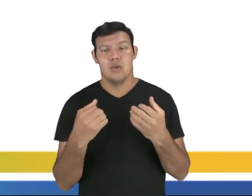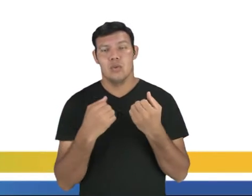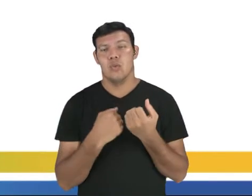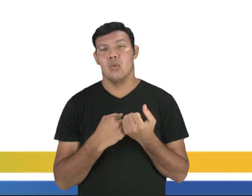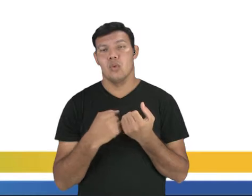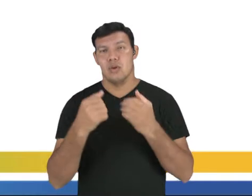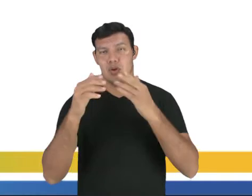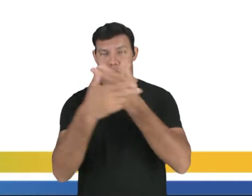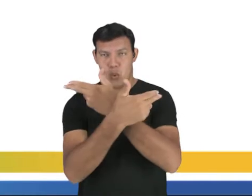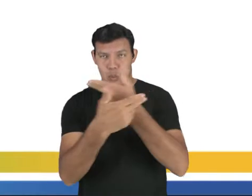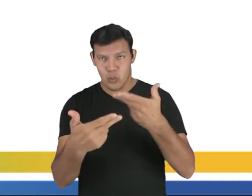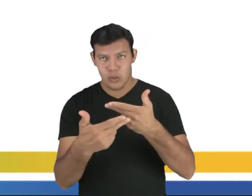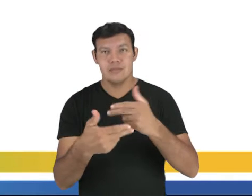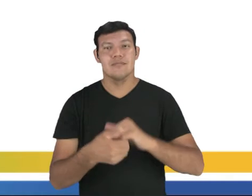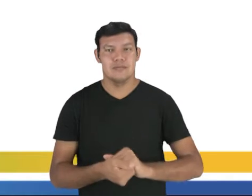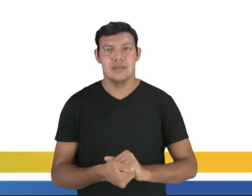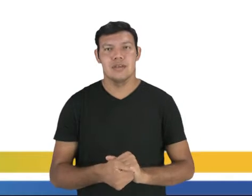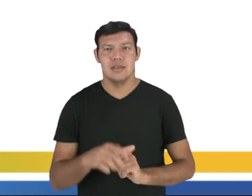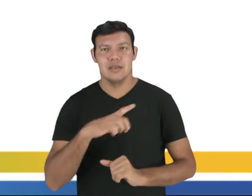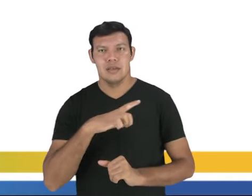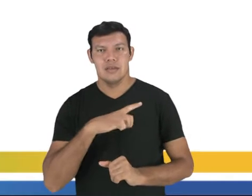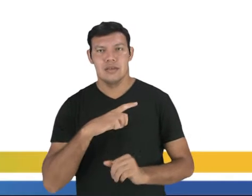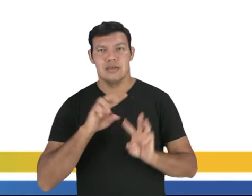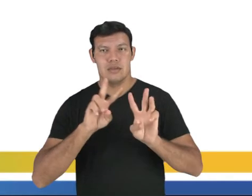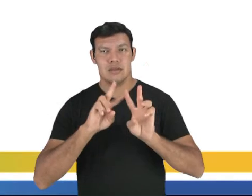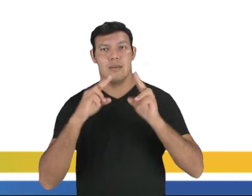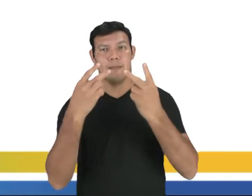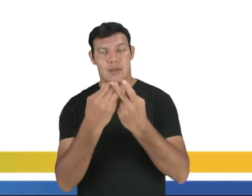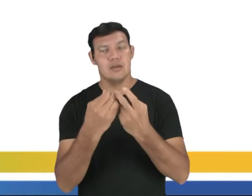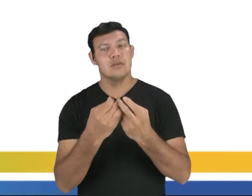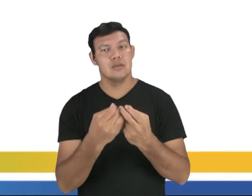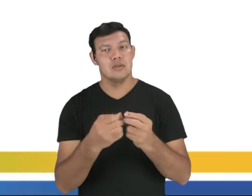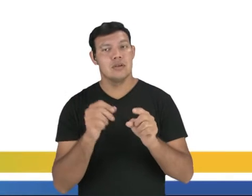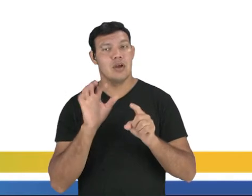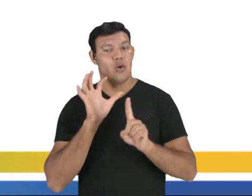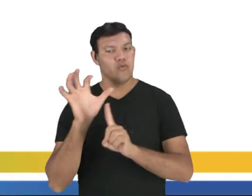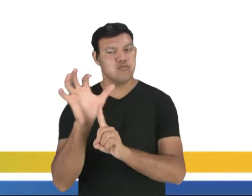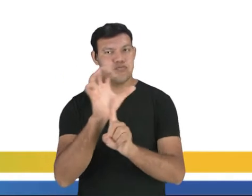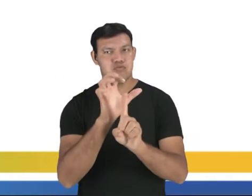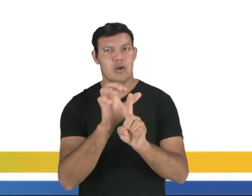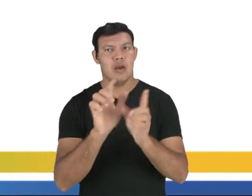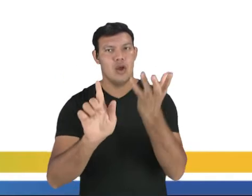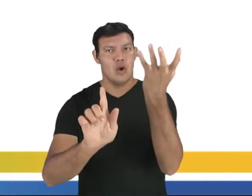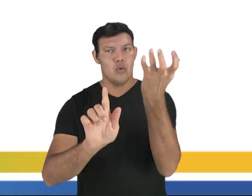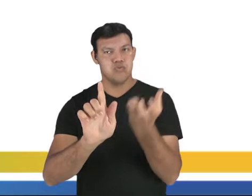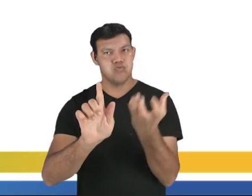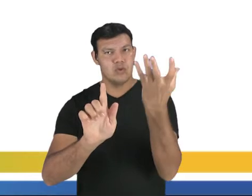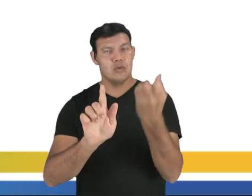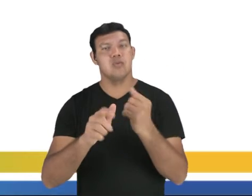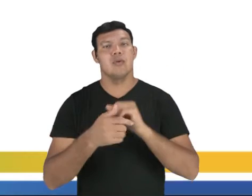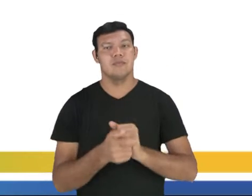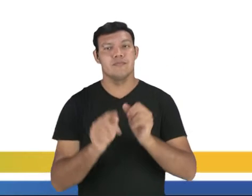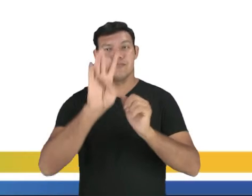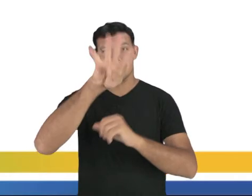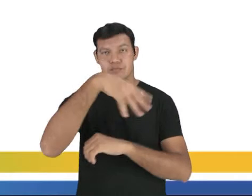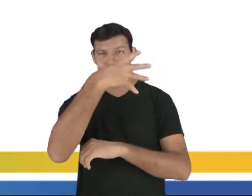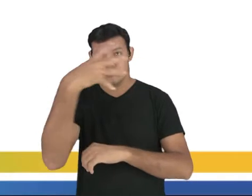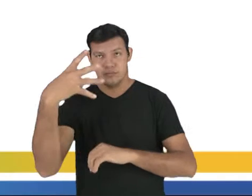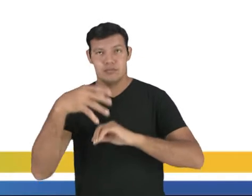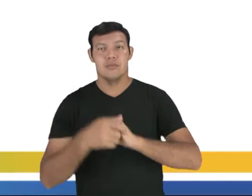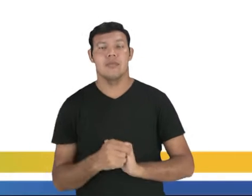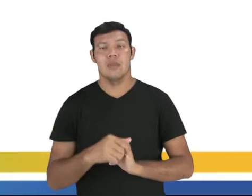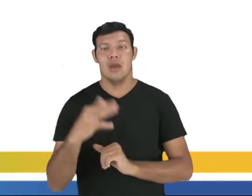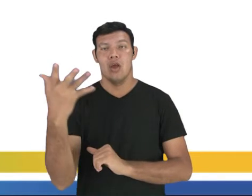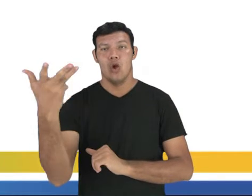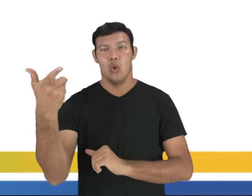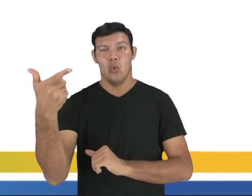massa, consequentemente, estão sujeitos à gravidade. E aí eu coloquei uma tabela para vocês da aceleração